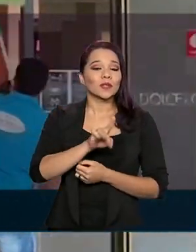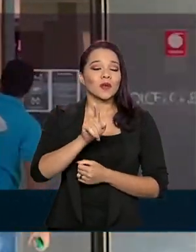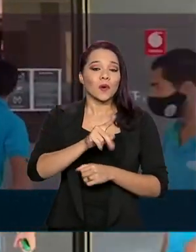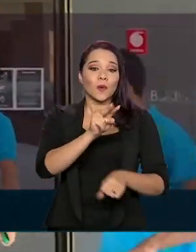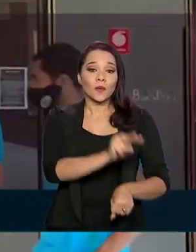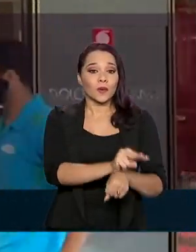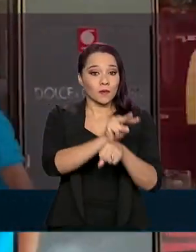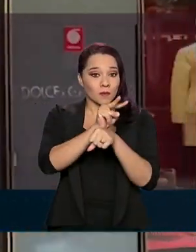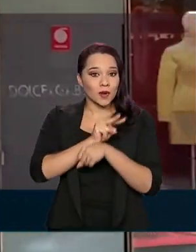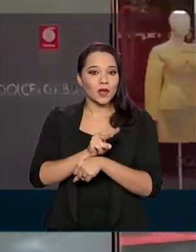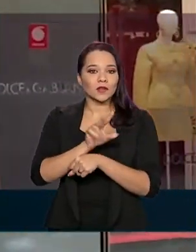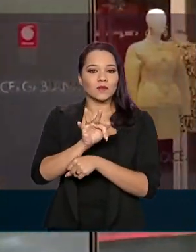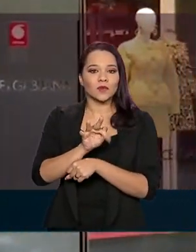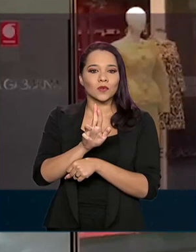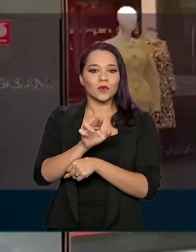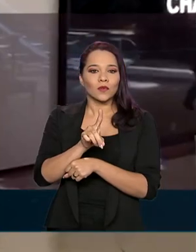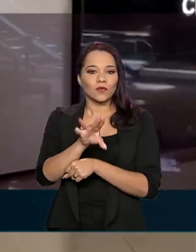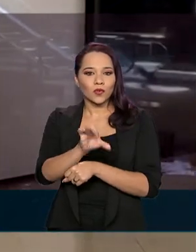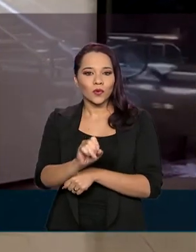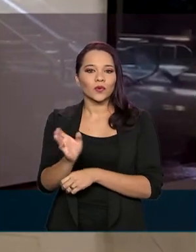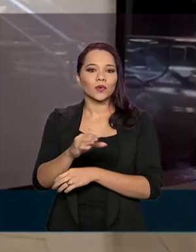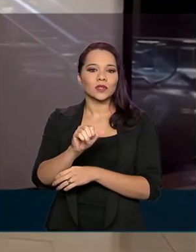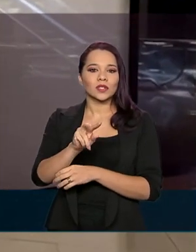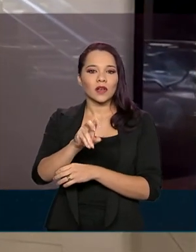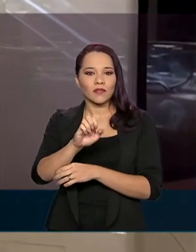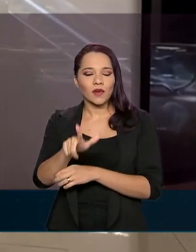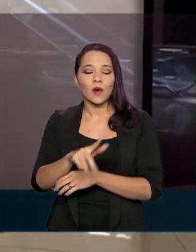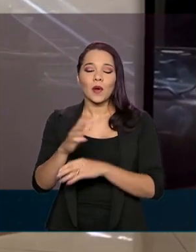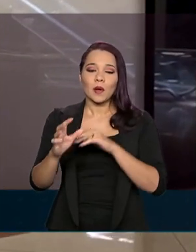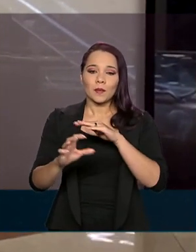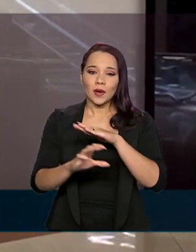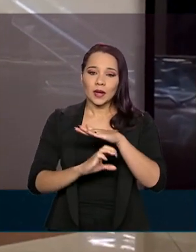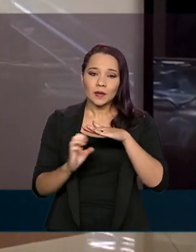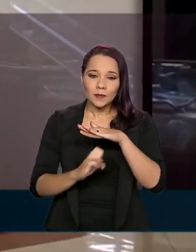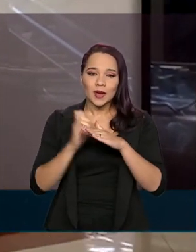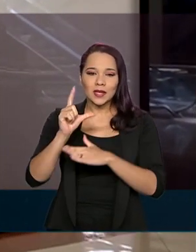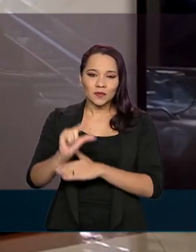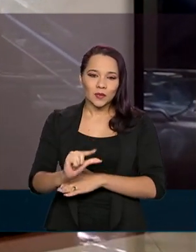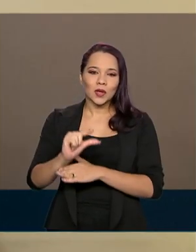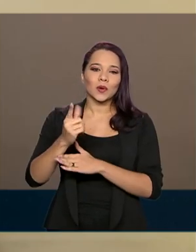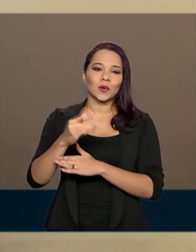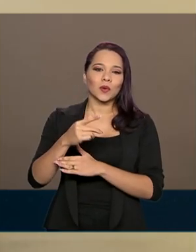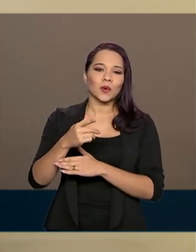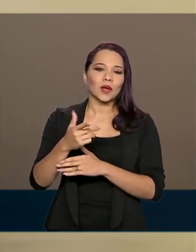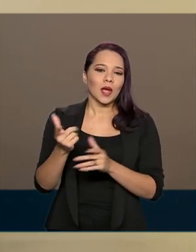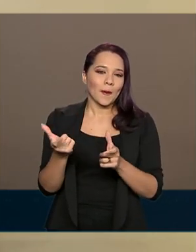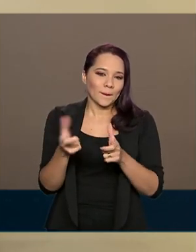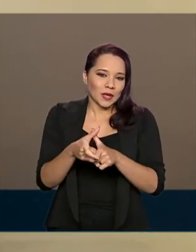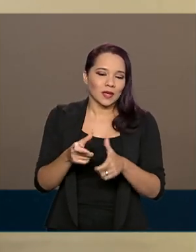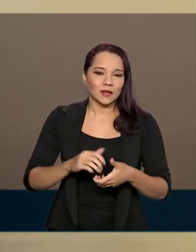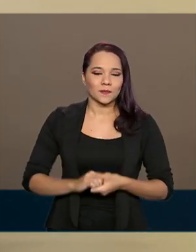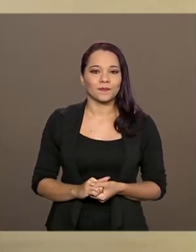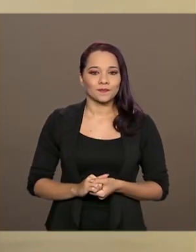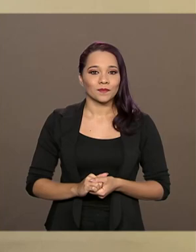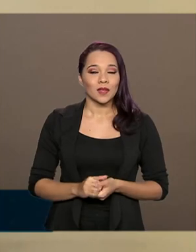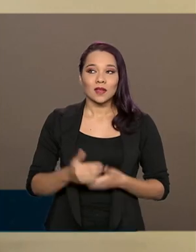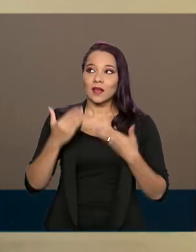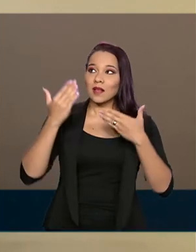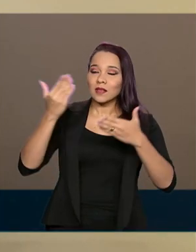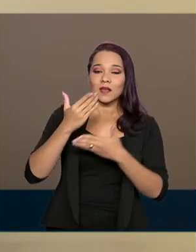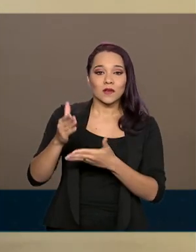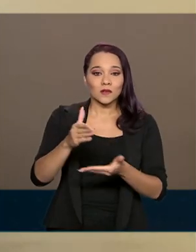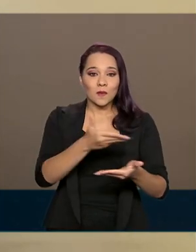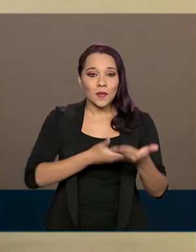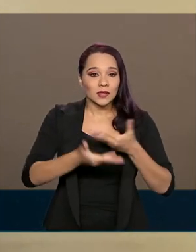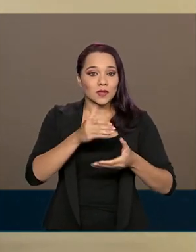empréstimo pelo fundo de aval para as micro e pequenas empresas. Graças a Deus, a parceria do SEBRAE,